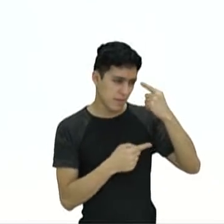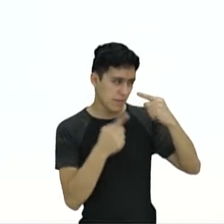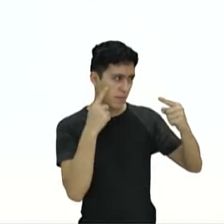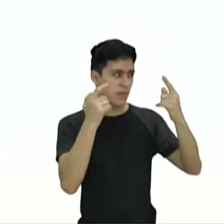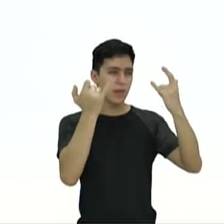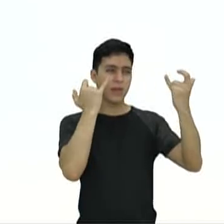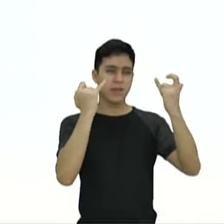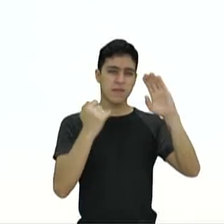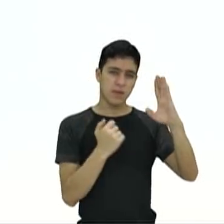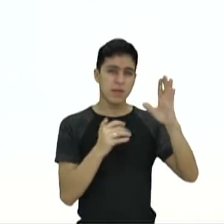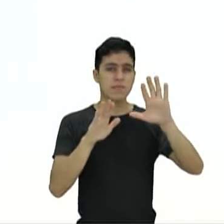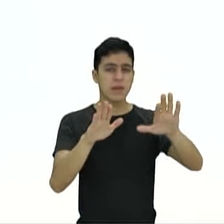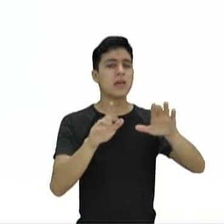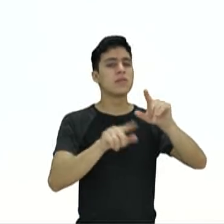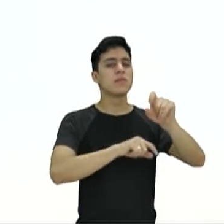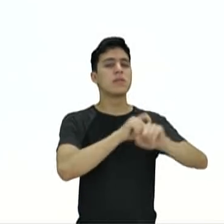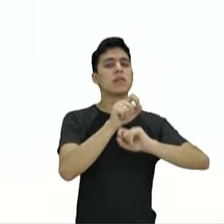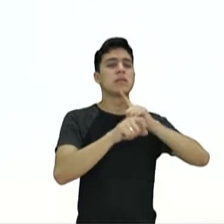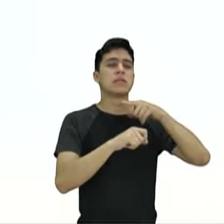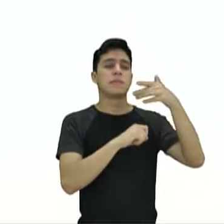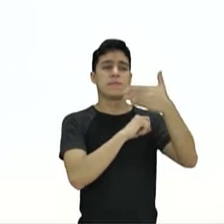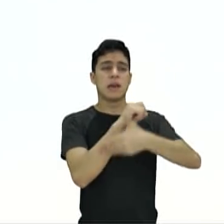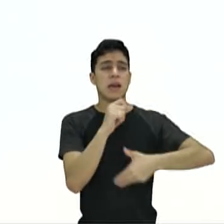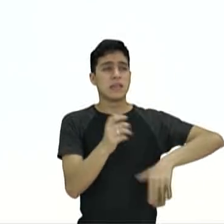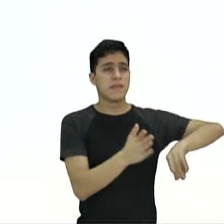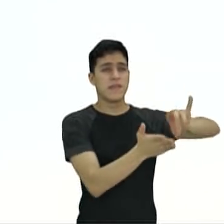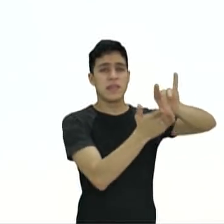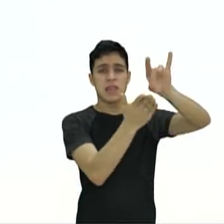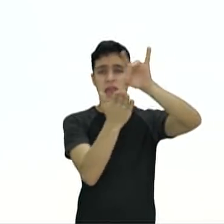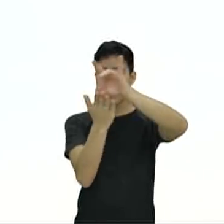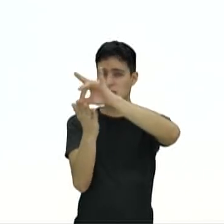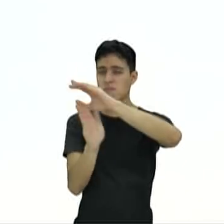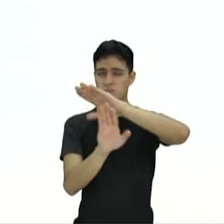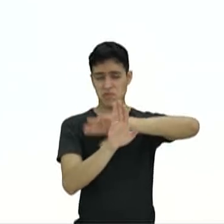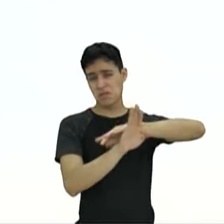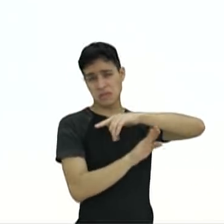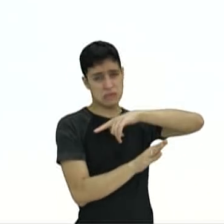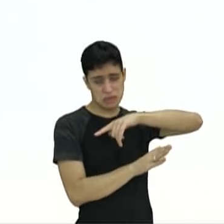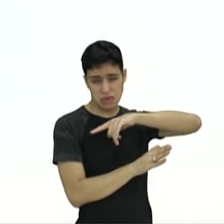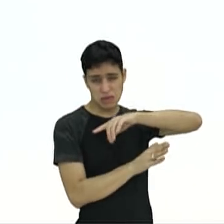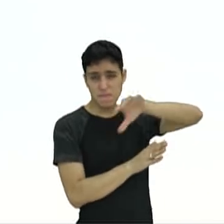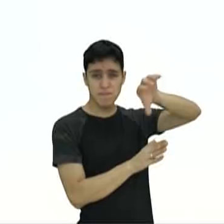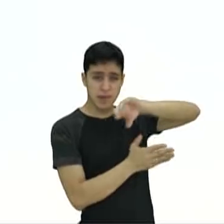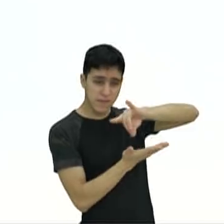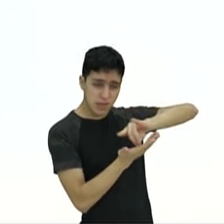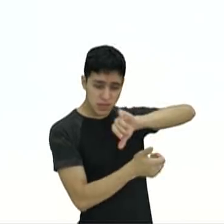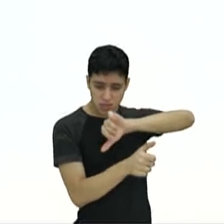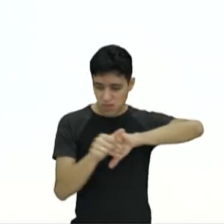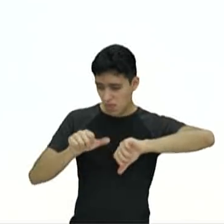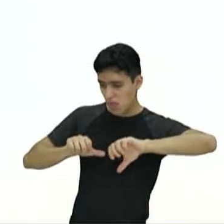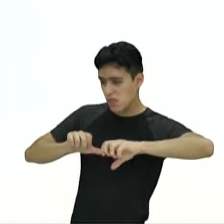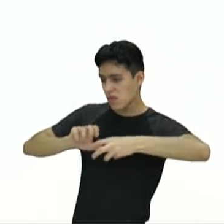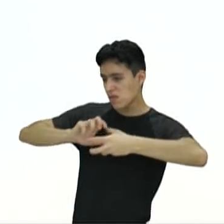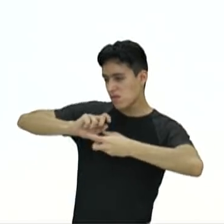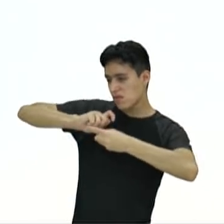falsas, mas também as que são baseadas em fatos verdadeiros, porém com títulos